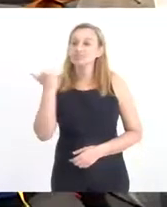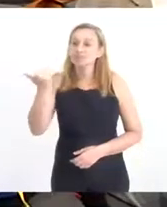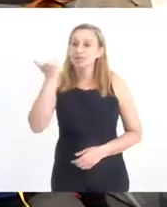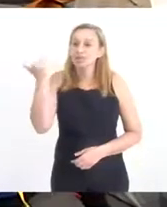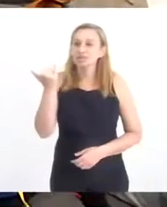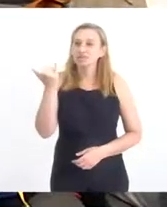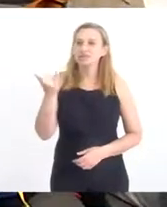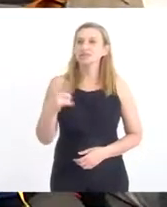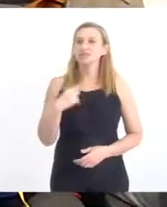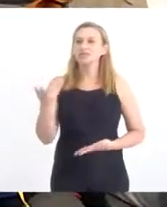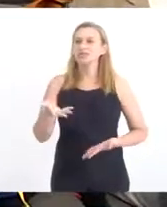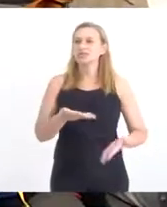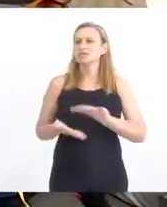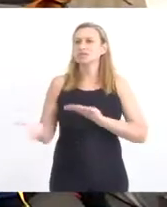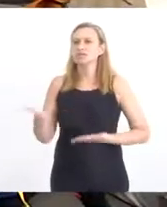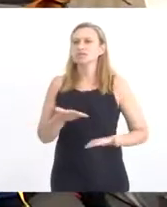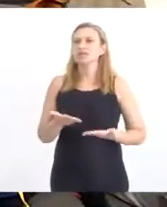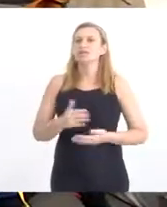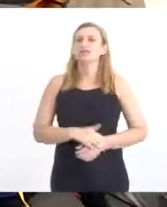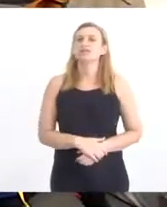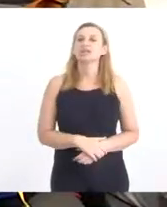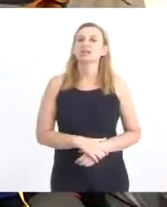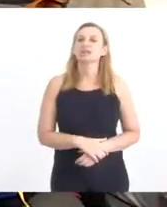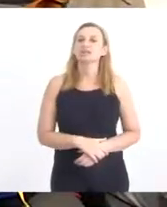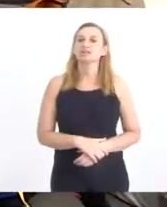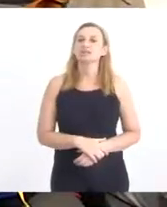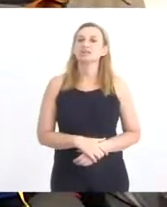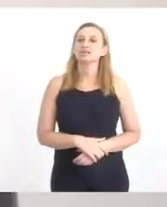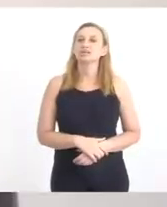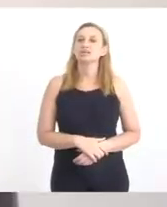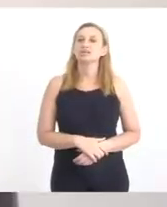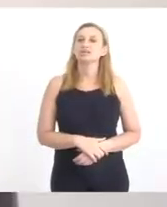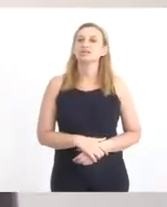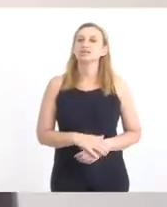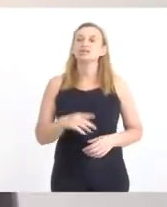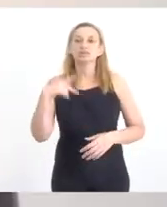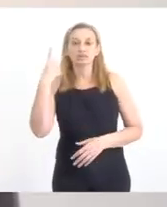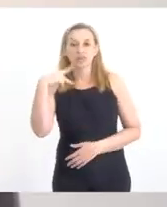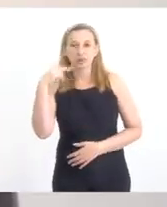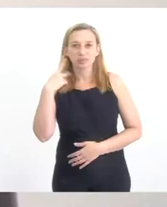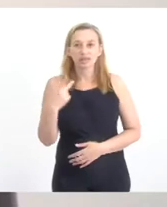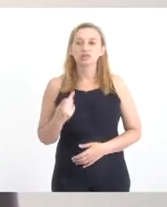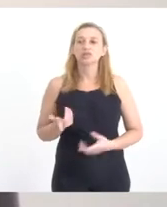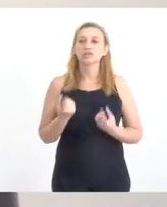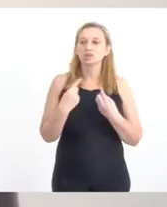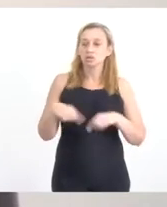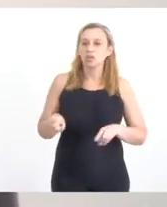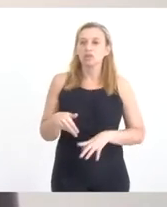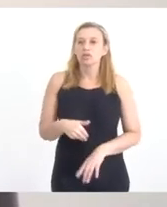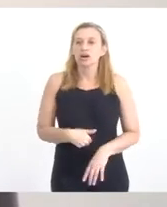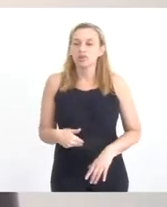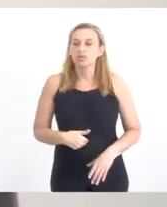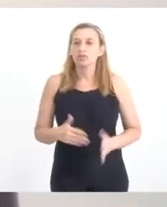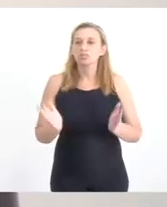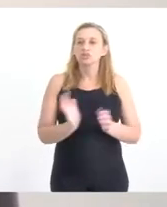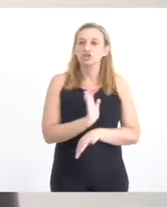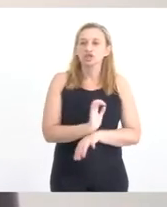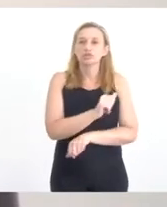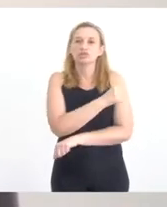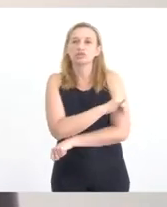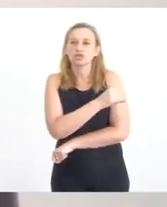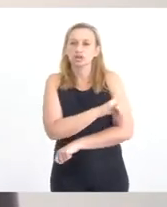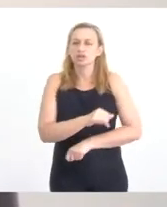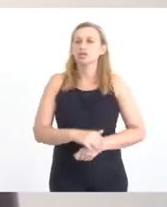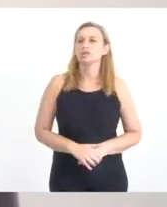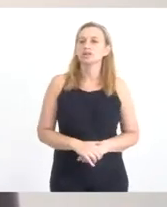importantíssimo a nossa parceria né na frente parlamentar de combate à fome no estado do Rio de